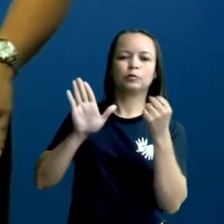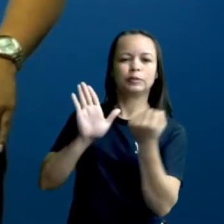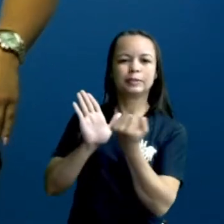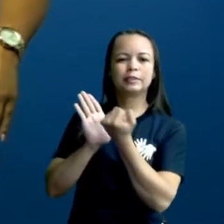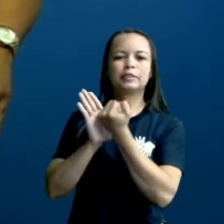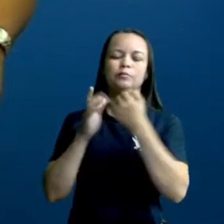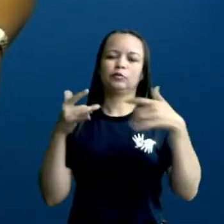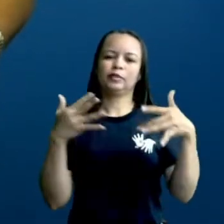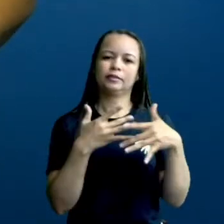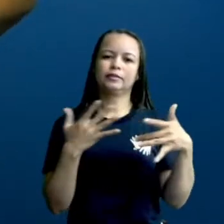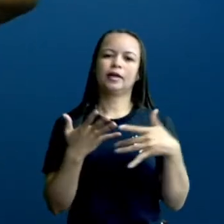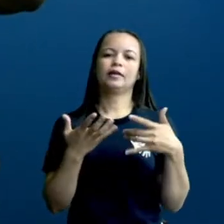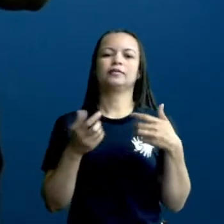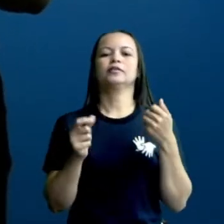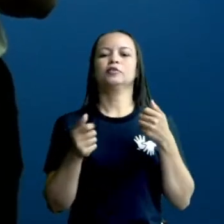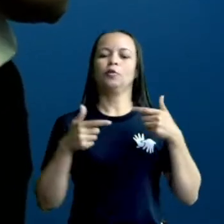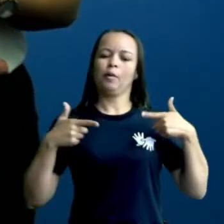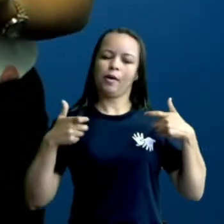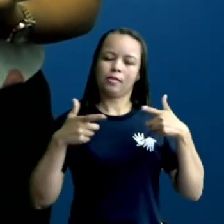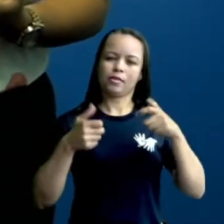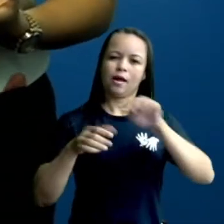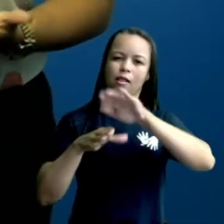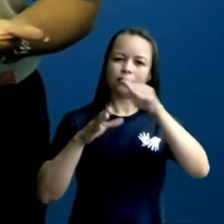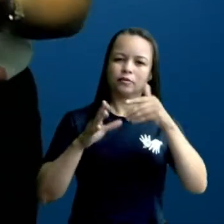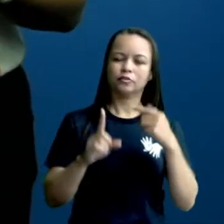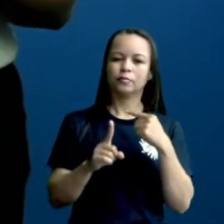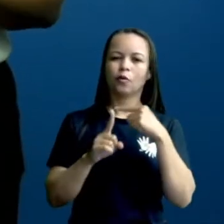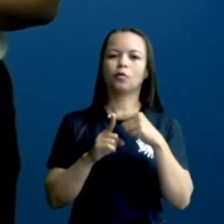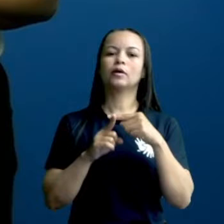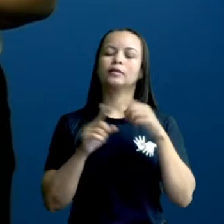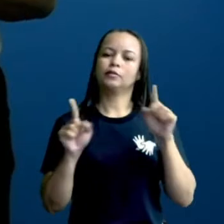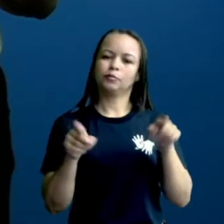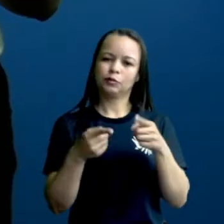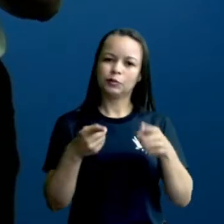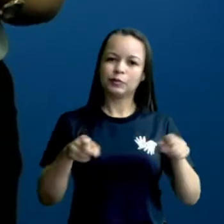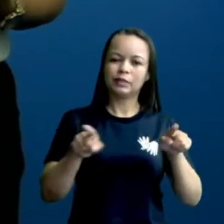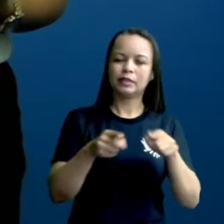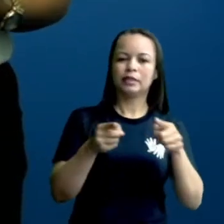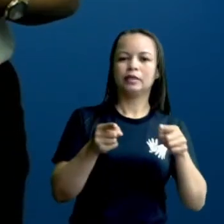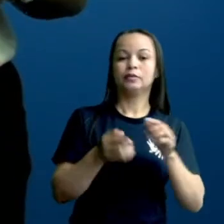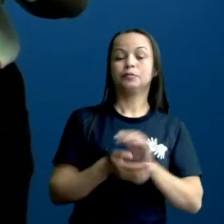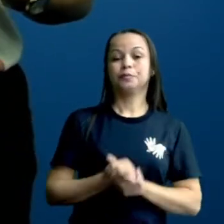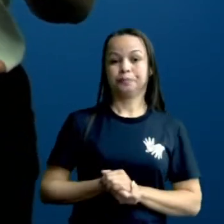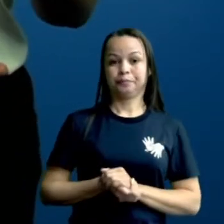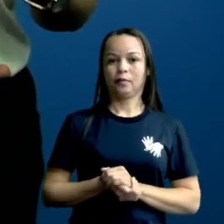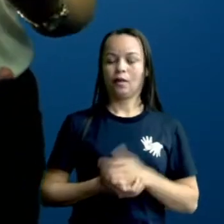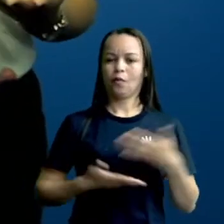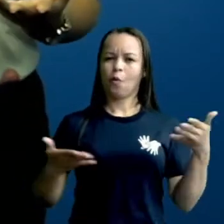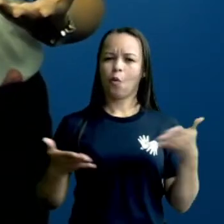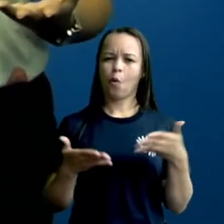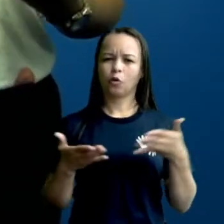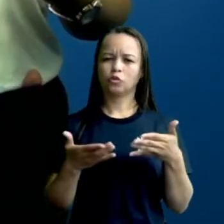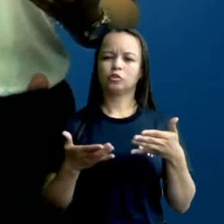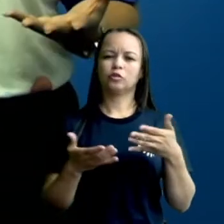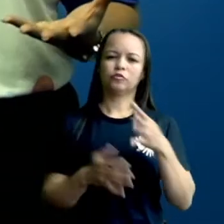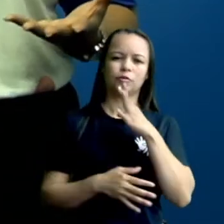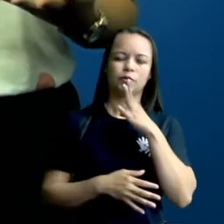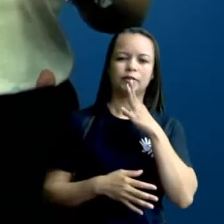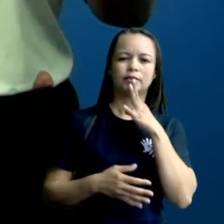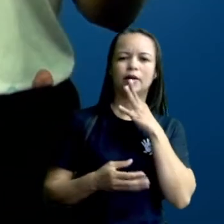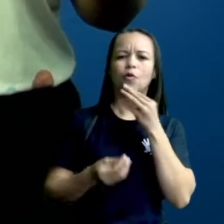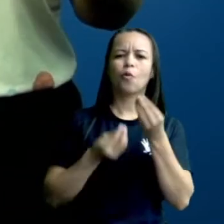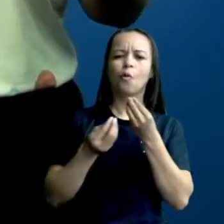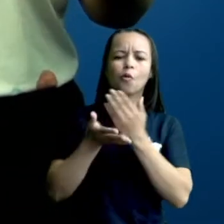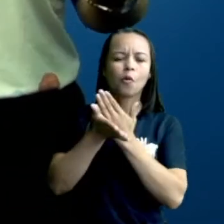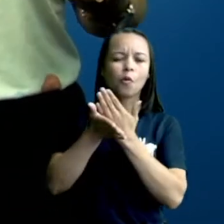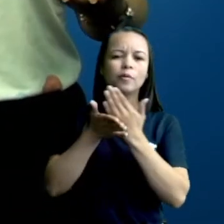sobre a Batalha das Tabocas, sobre o nosso hino. Hoje a gente vai conhecer como surgiu essa história,